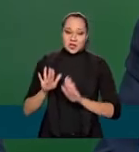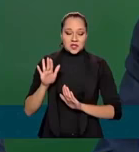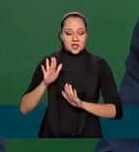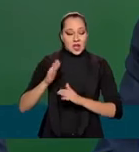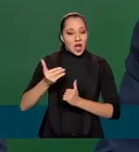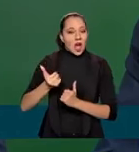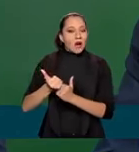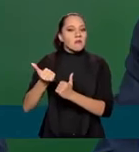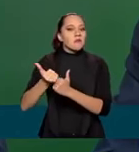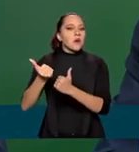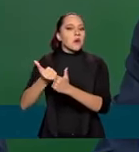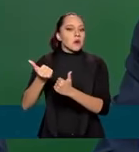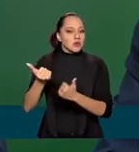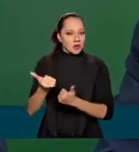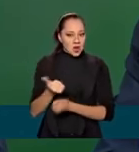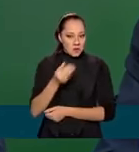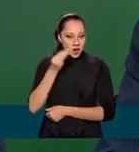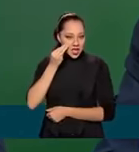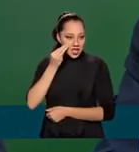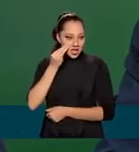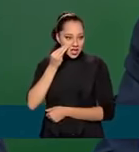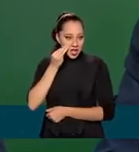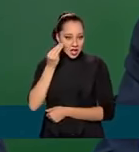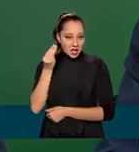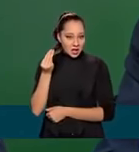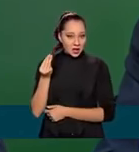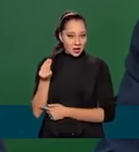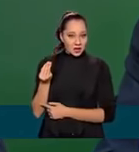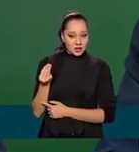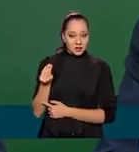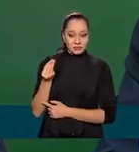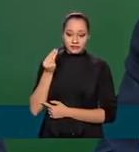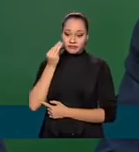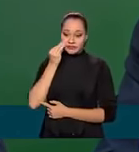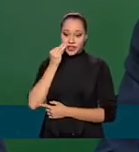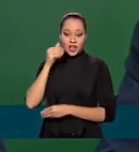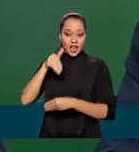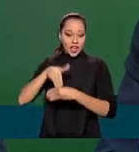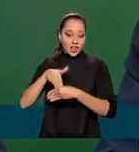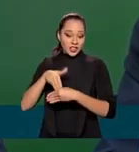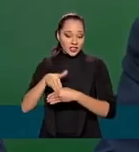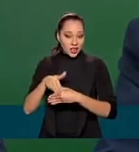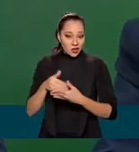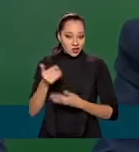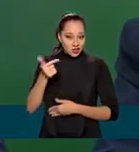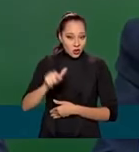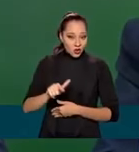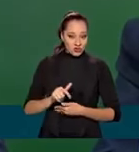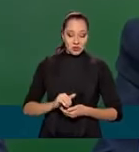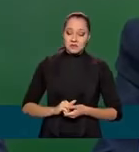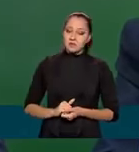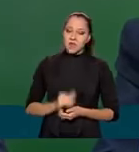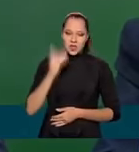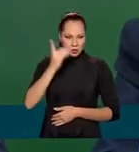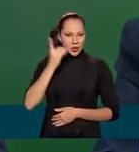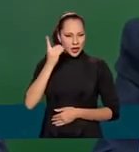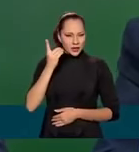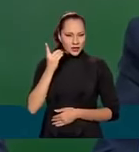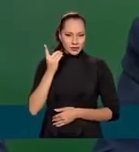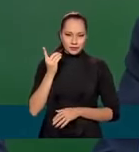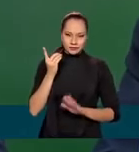apoio para uma tentativa é de eleição ou reeleição a